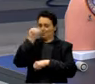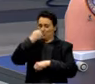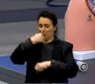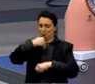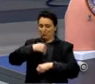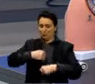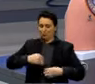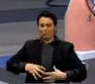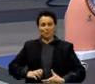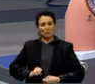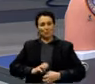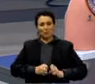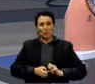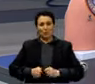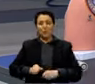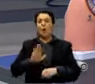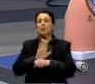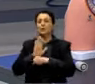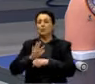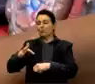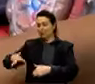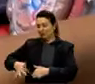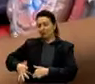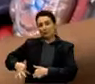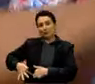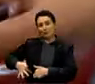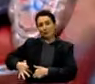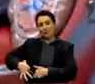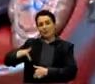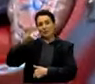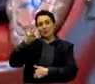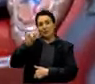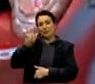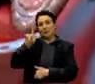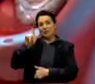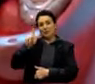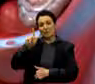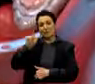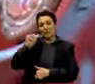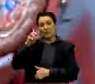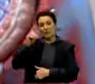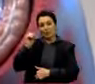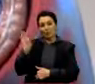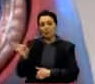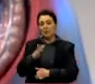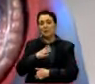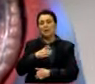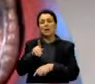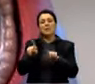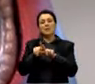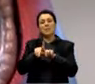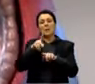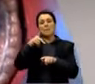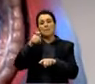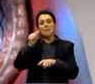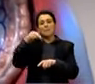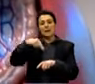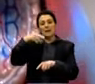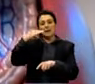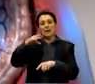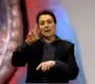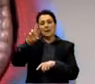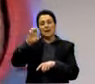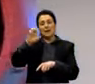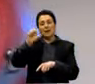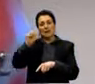nós temos o auxílio do fígado e do pâncreas, tá? Que vai auxiliar,